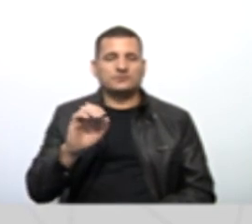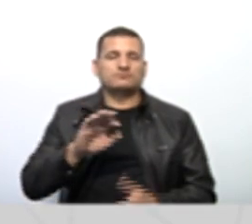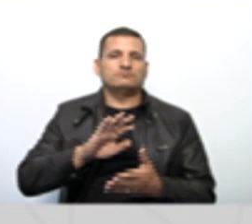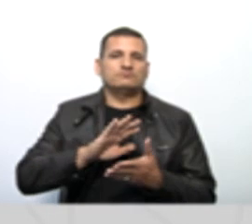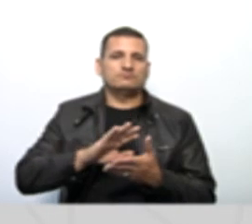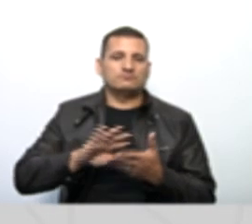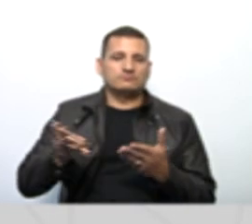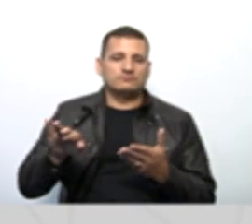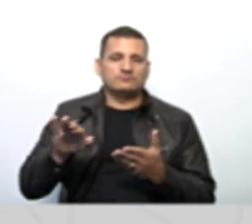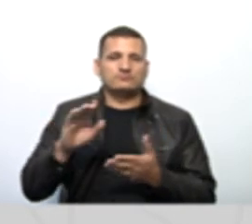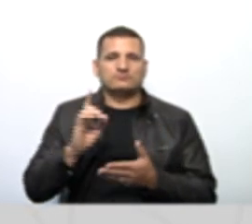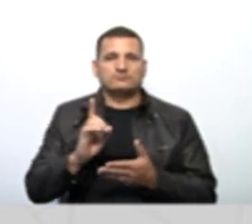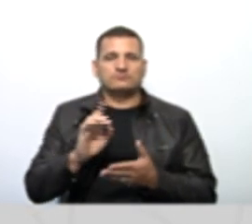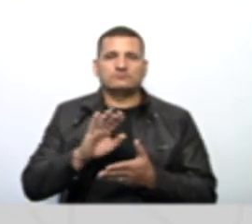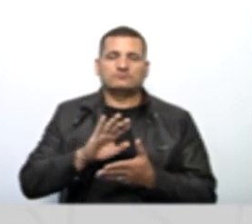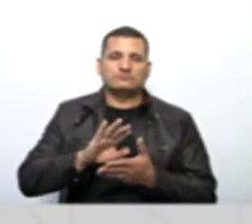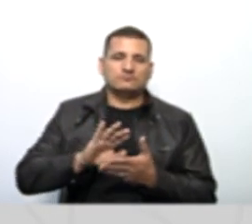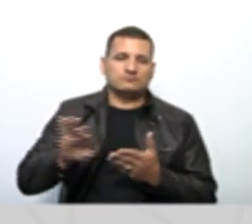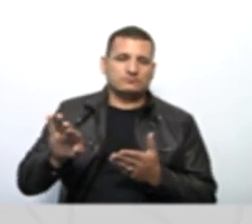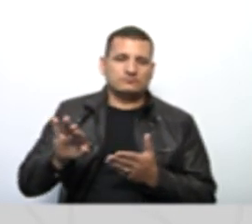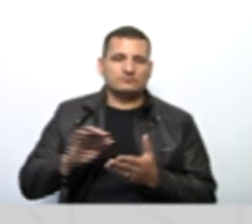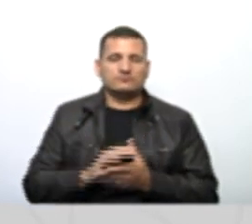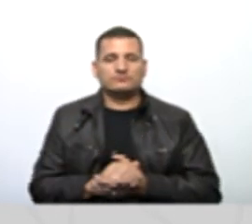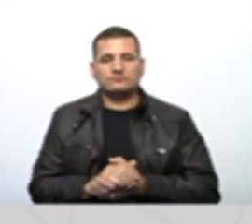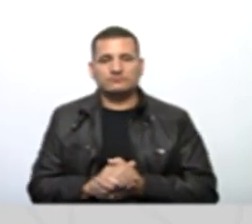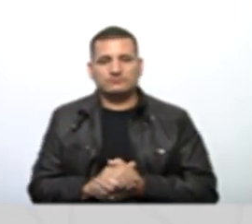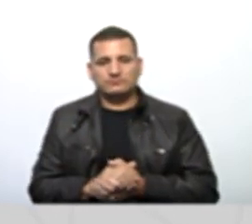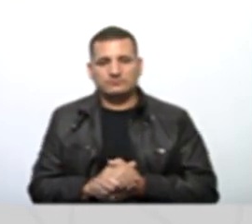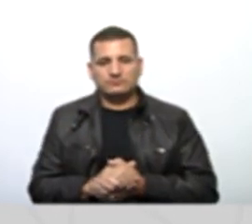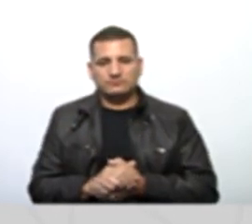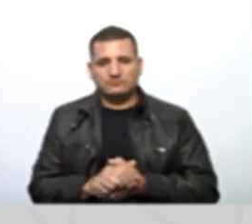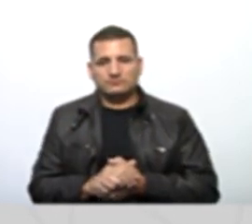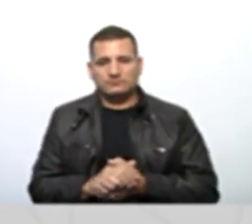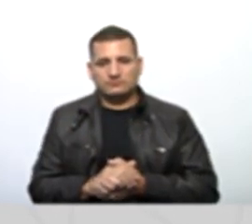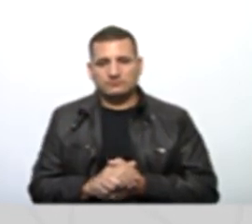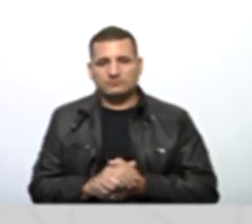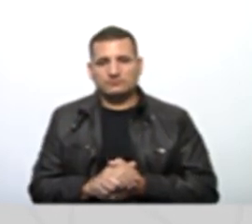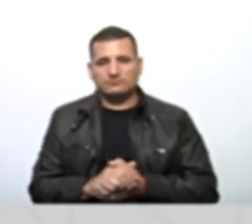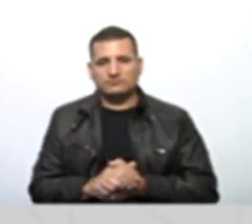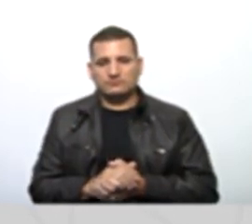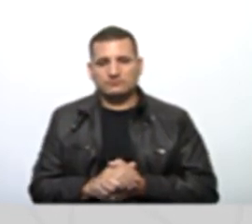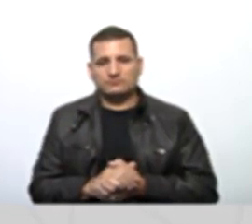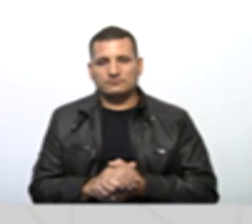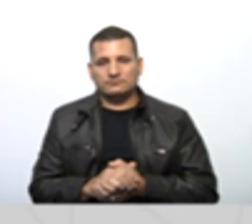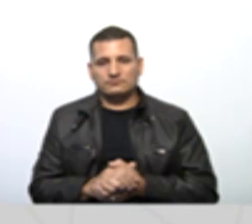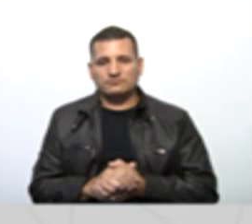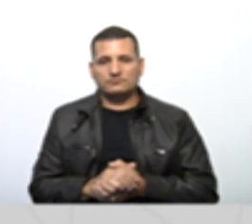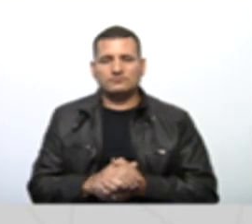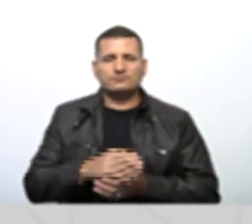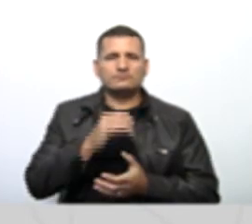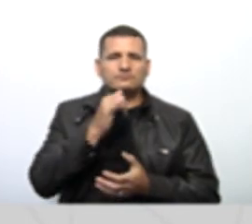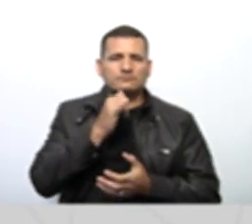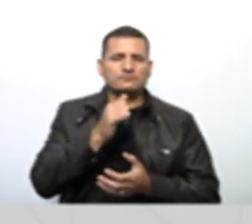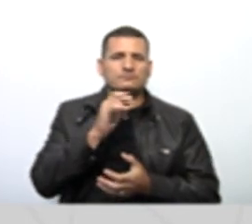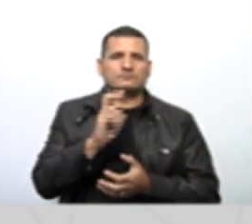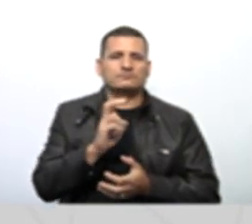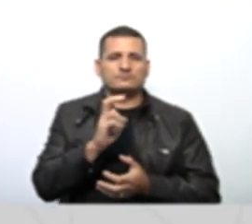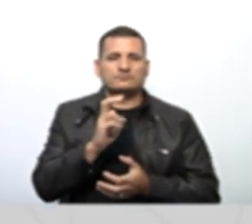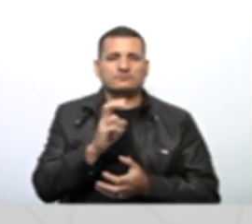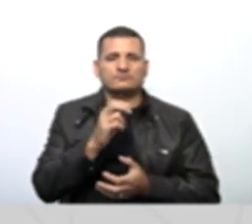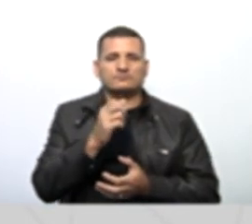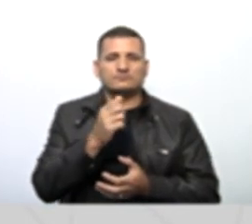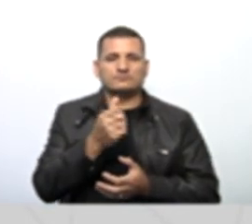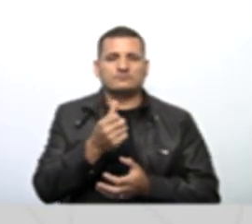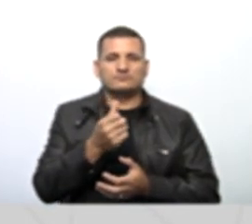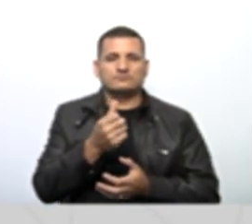a letra d e se a pergunta aqui ao invés de 568 b que eu estou